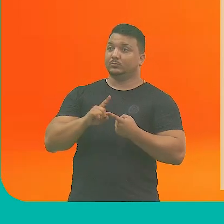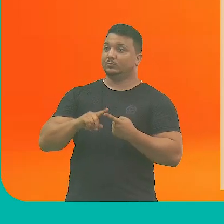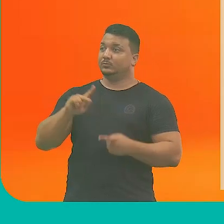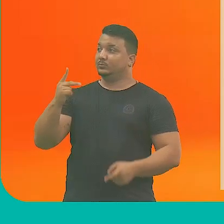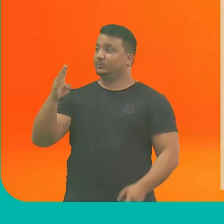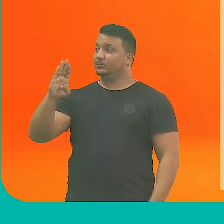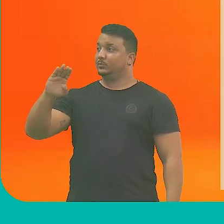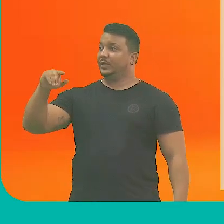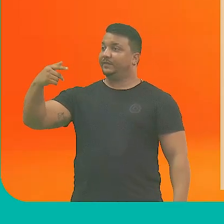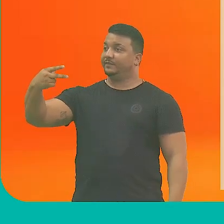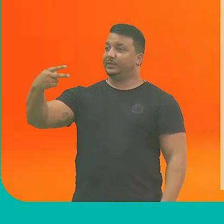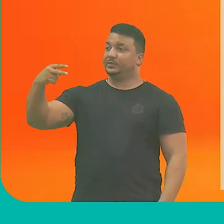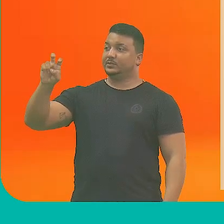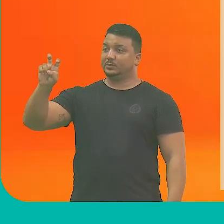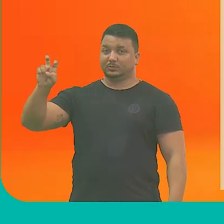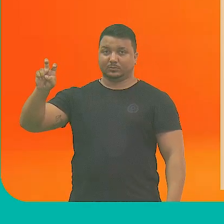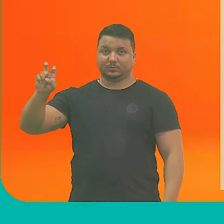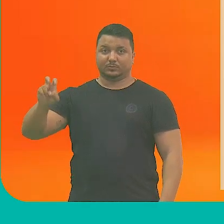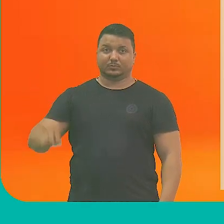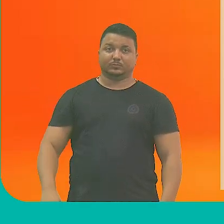25.